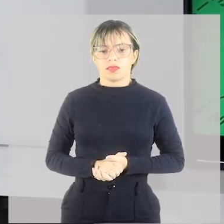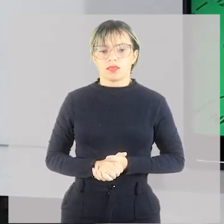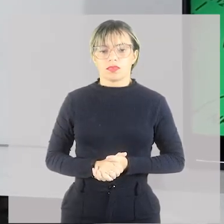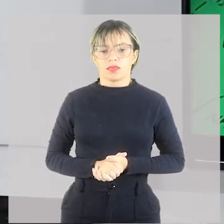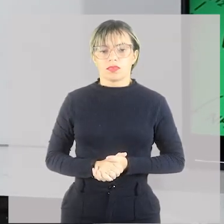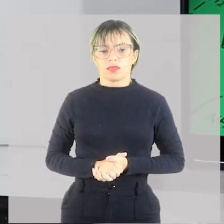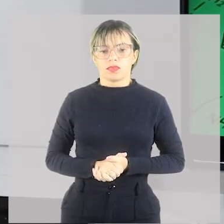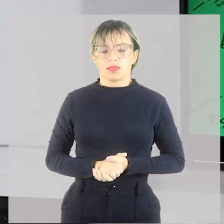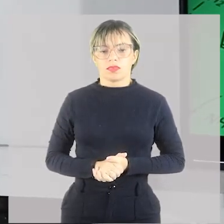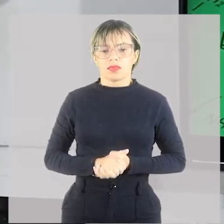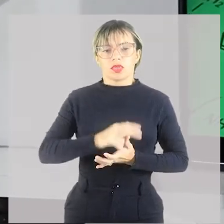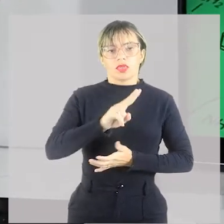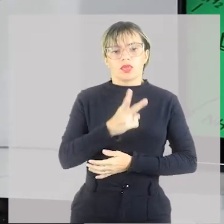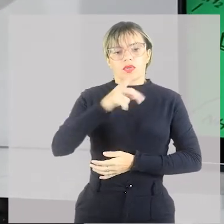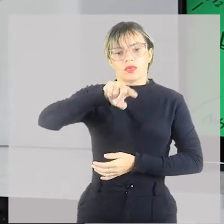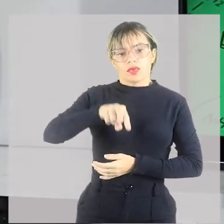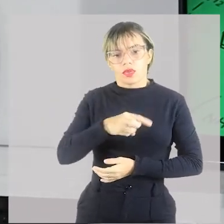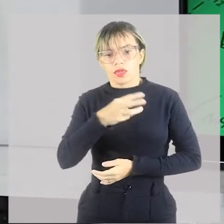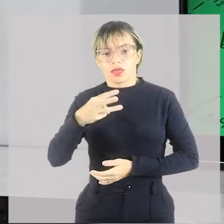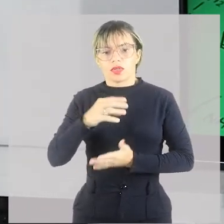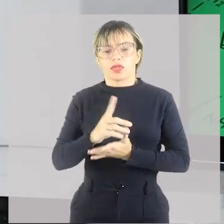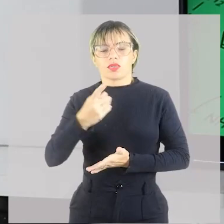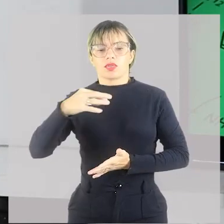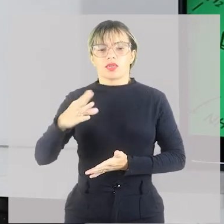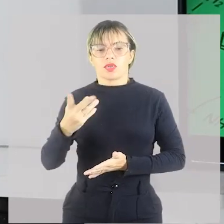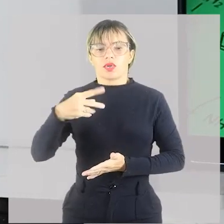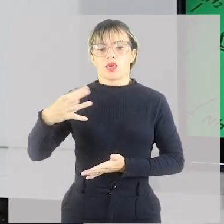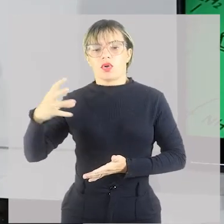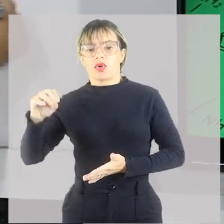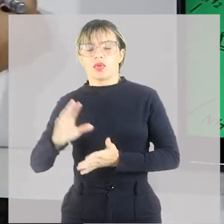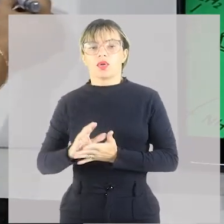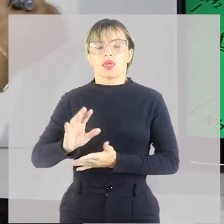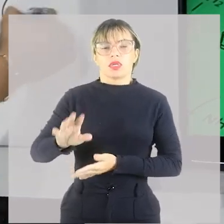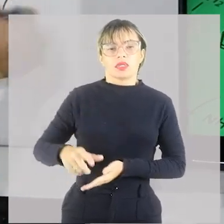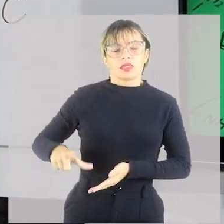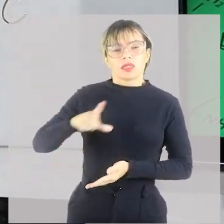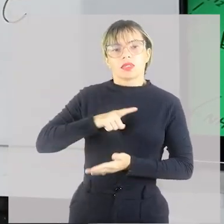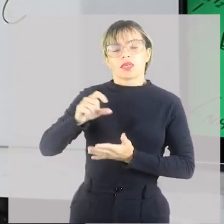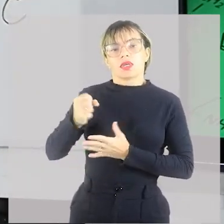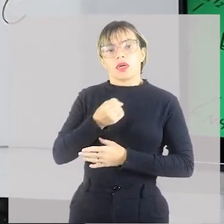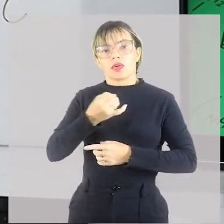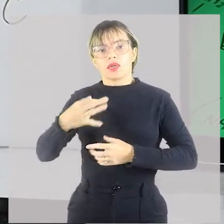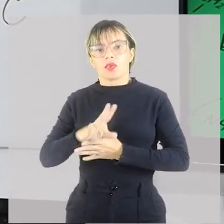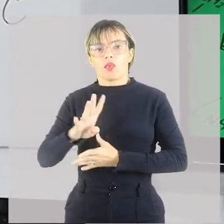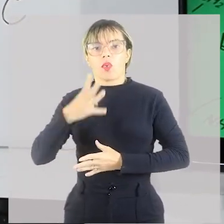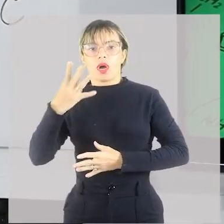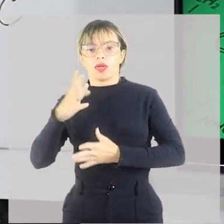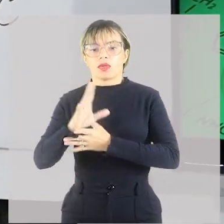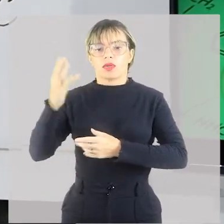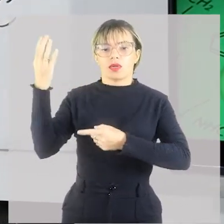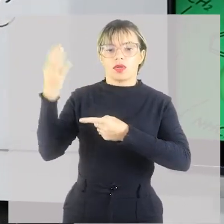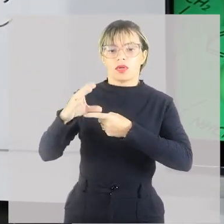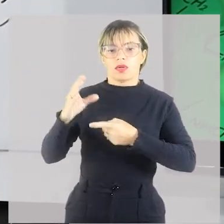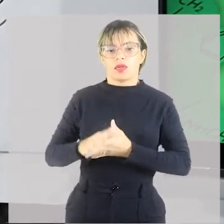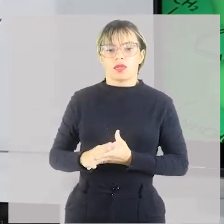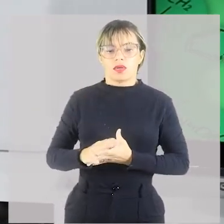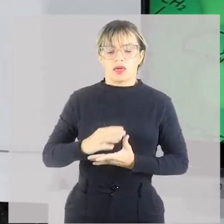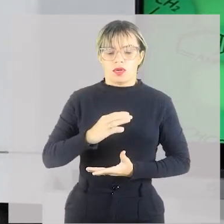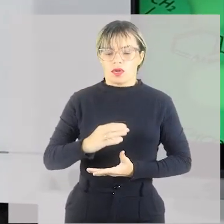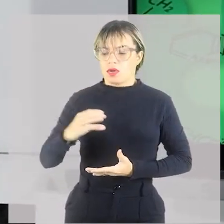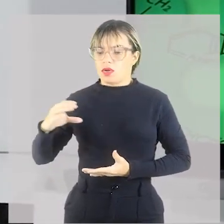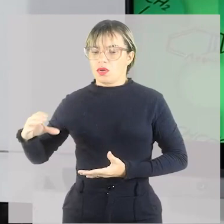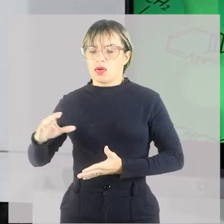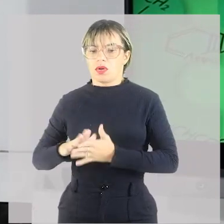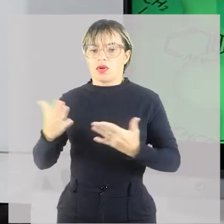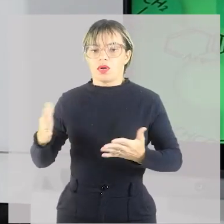2,3 de cloro. Então, se ele tem 4 carbonos, um tá para cá, um tá para cá. Ele falou cis. E ele